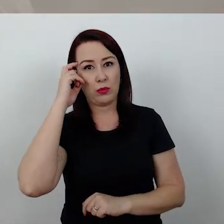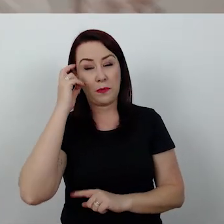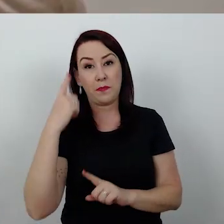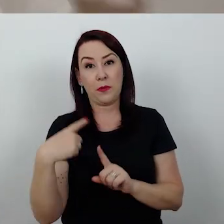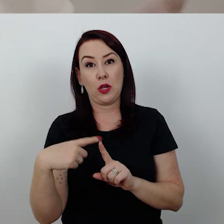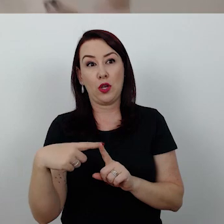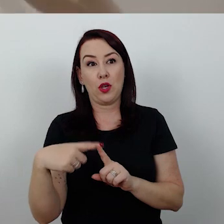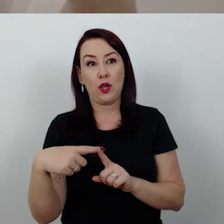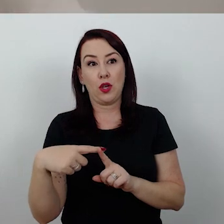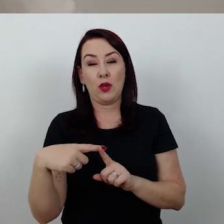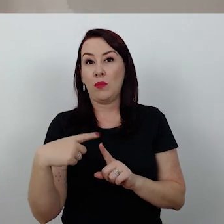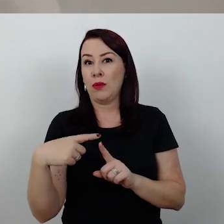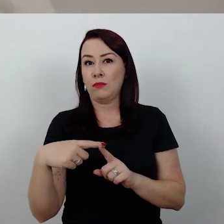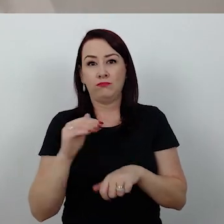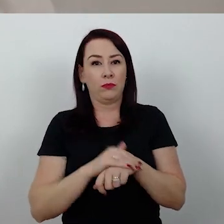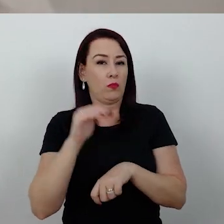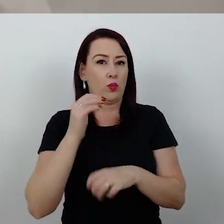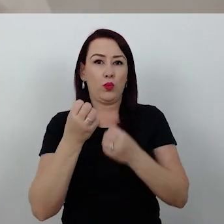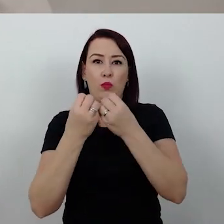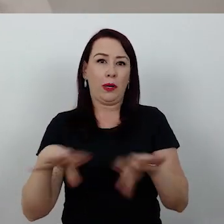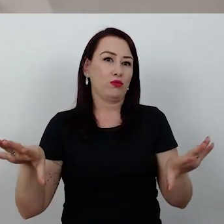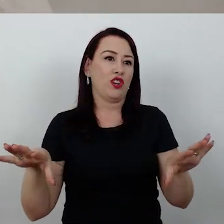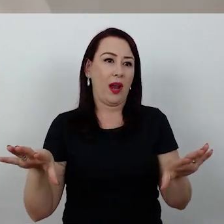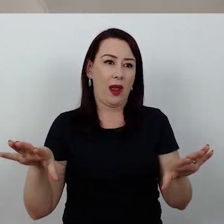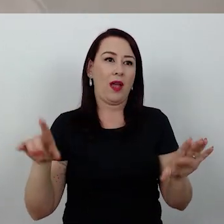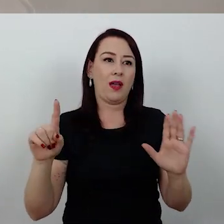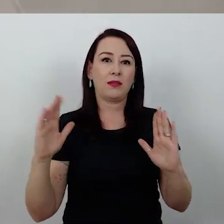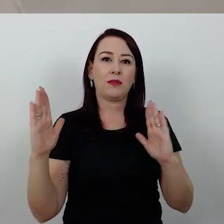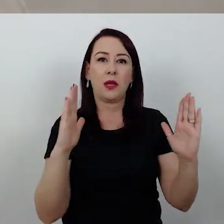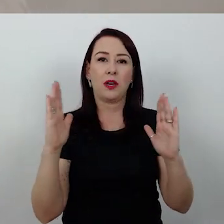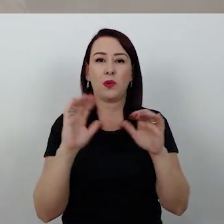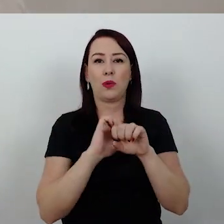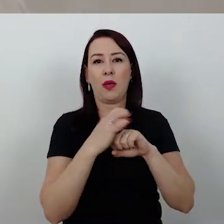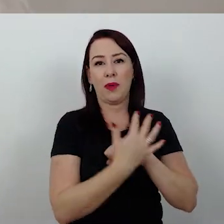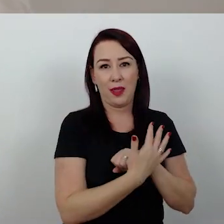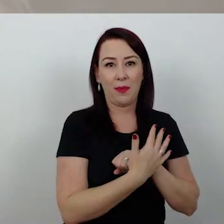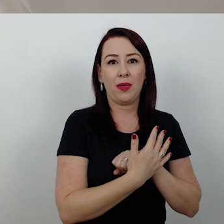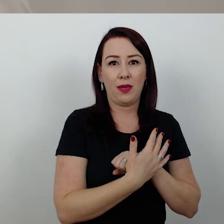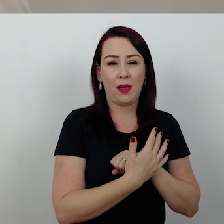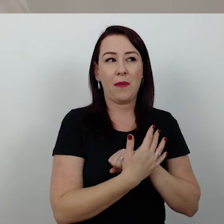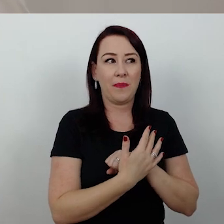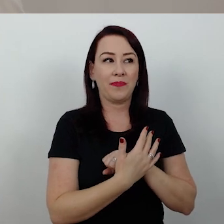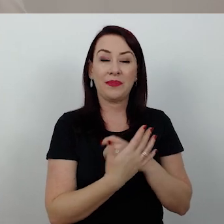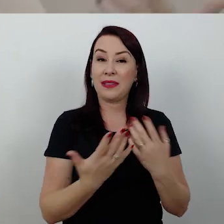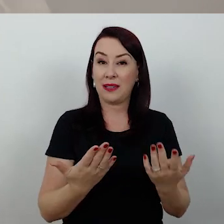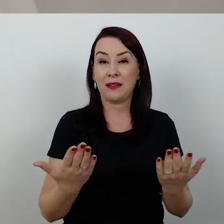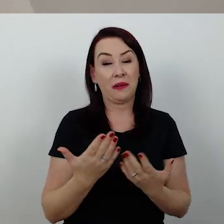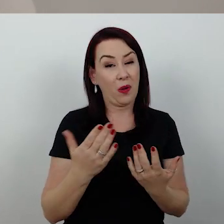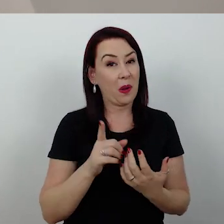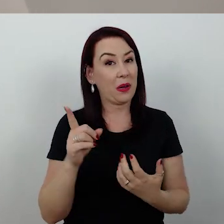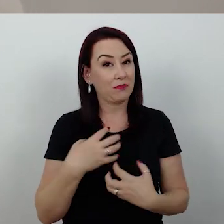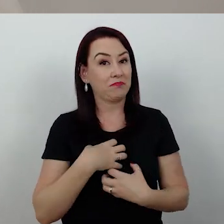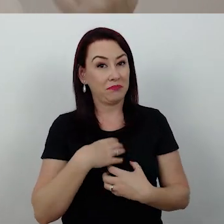Porque foi uma cadeia que foi muito prejudicada dentro do processo da pandemia. E acredito